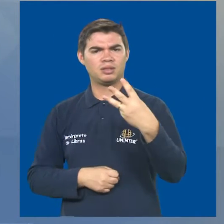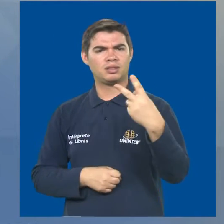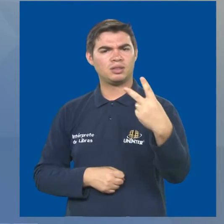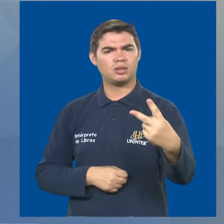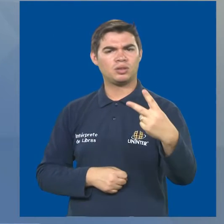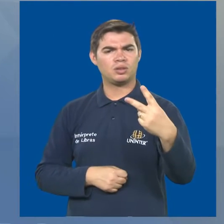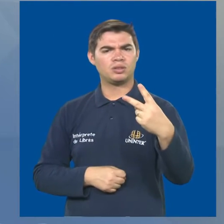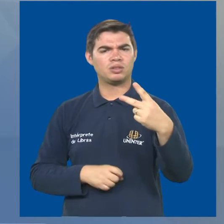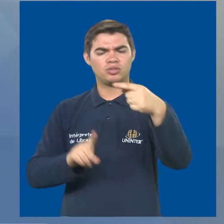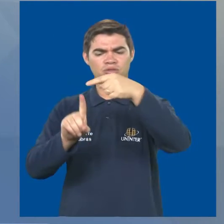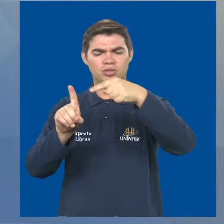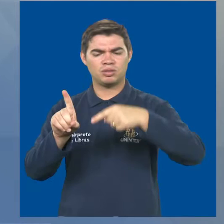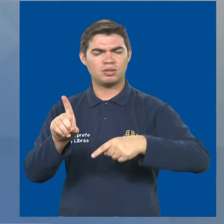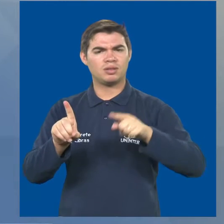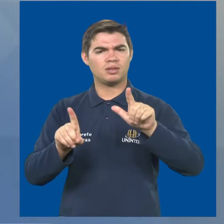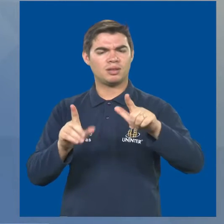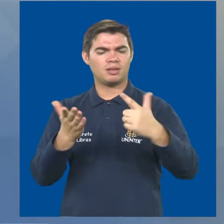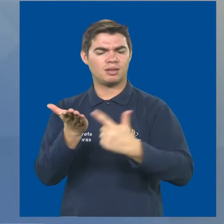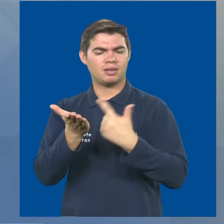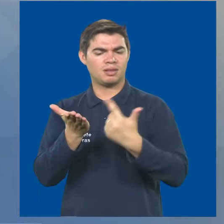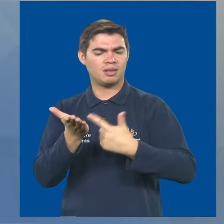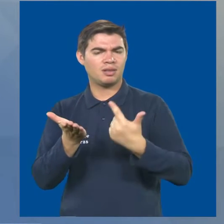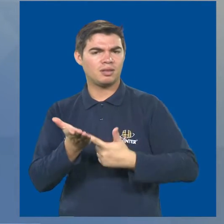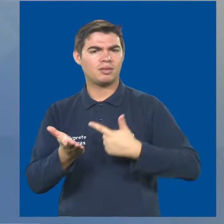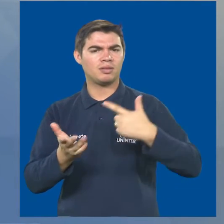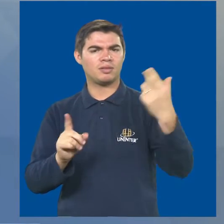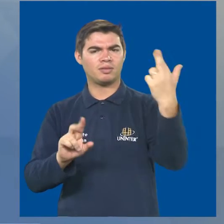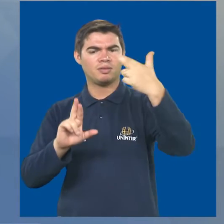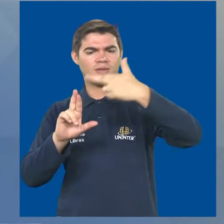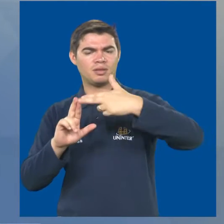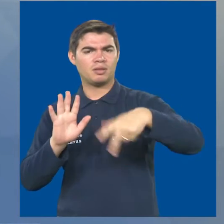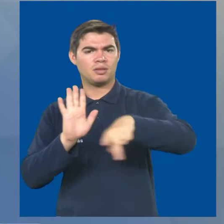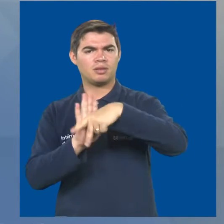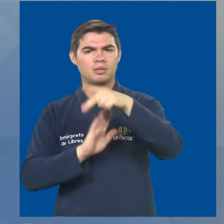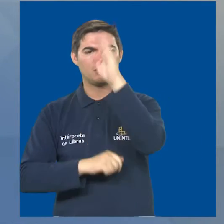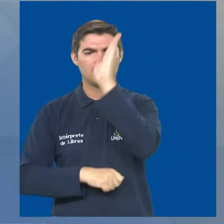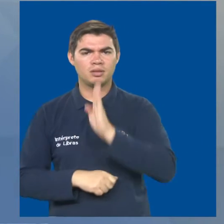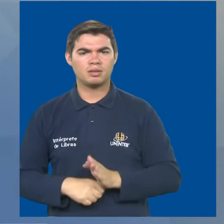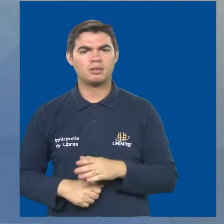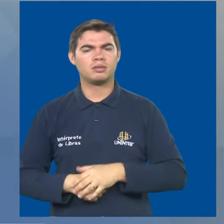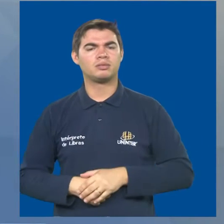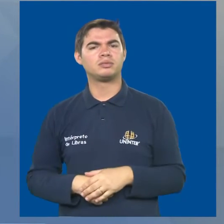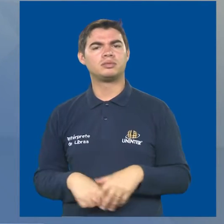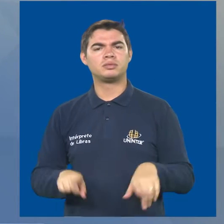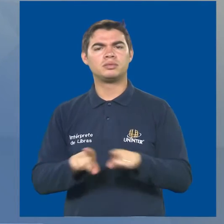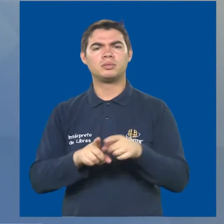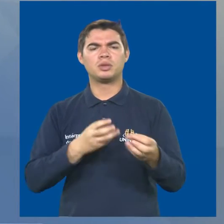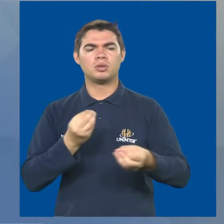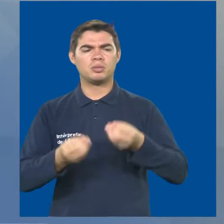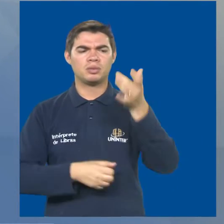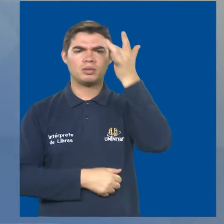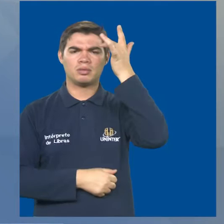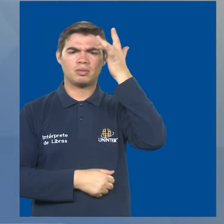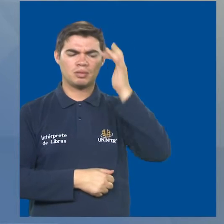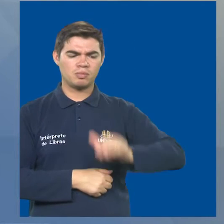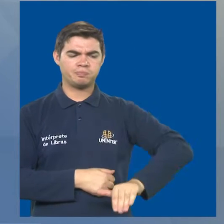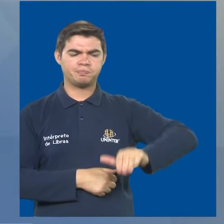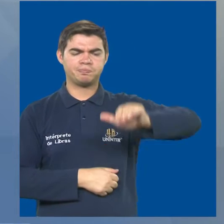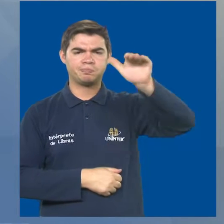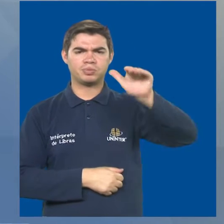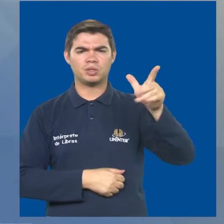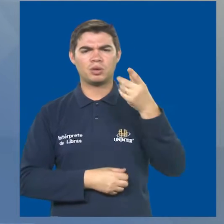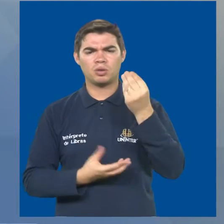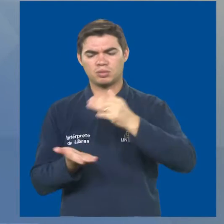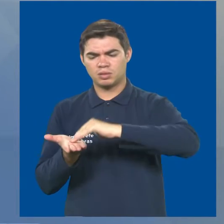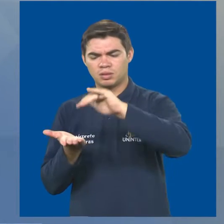títulos de livros referentes ao brasil né já na sua maturidade depois foi secretário